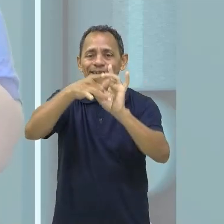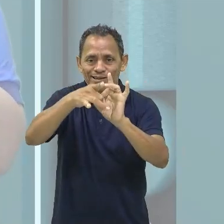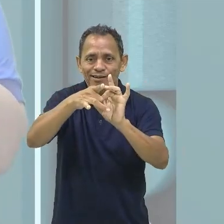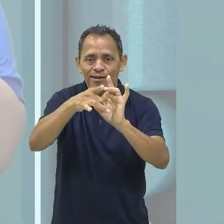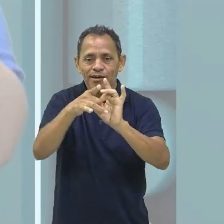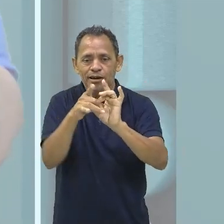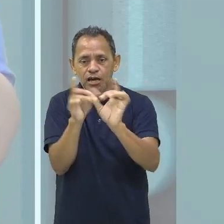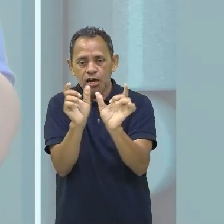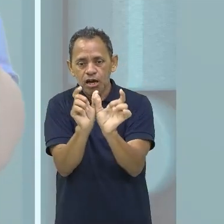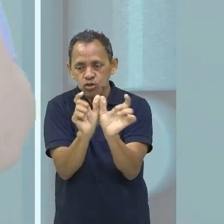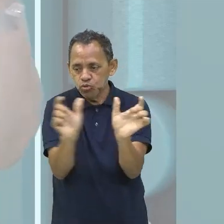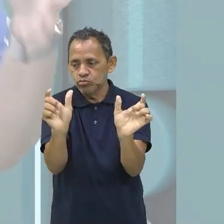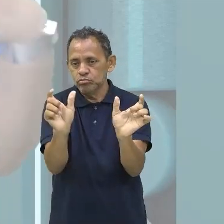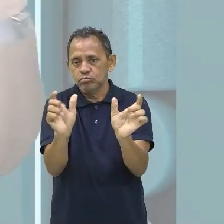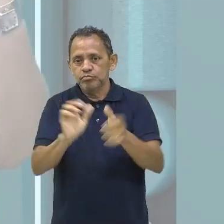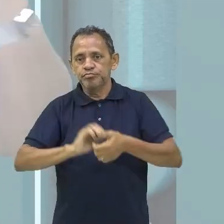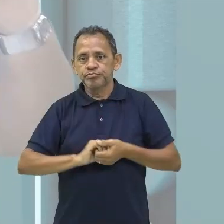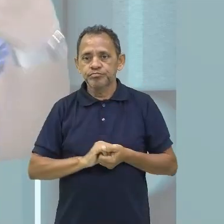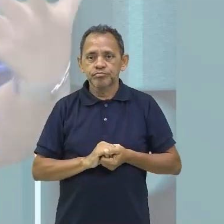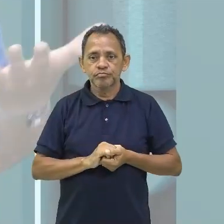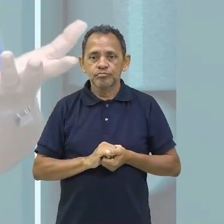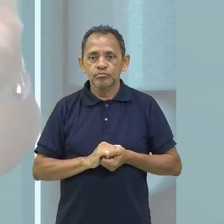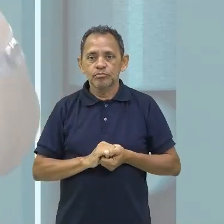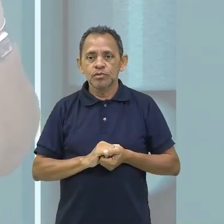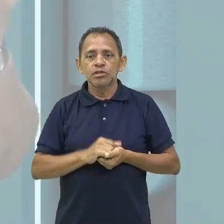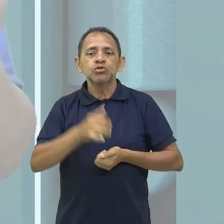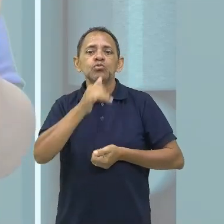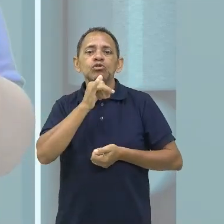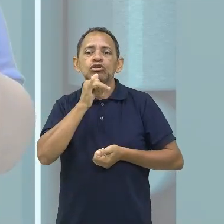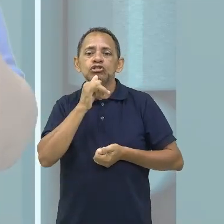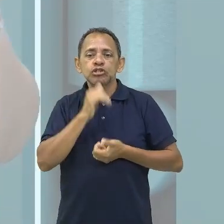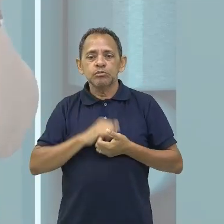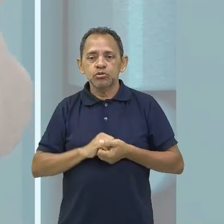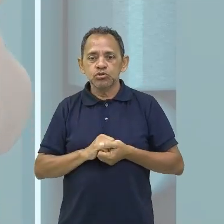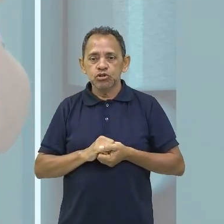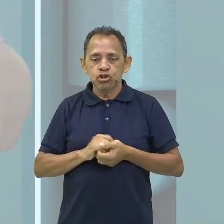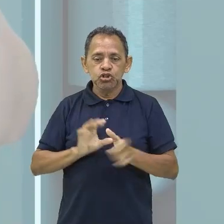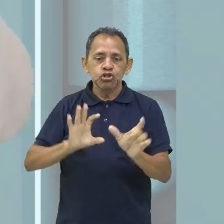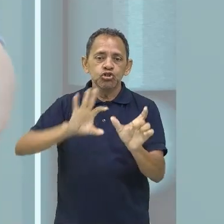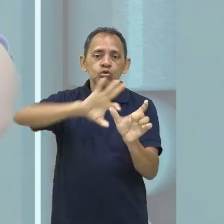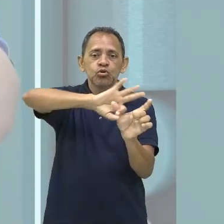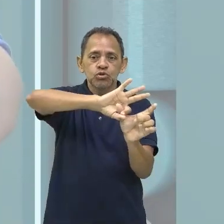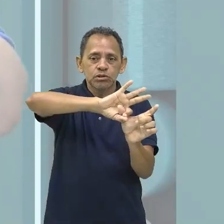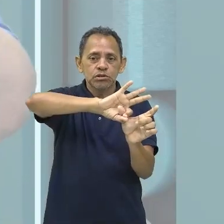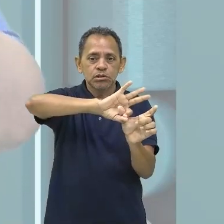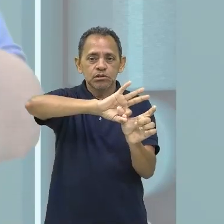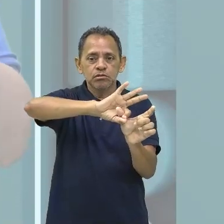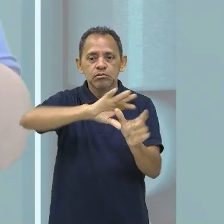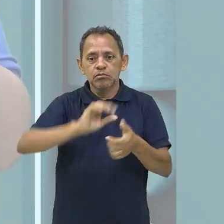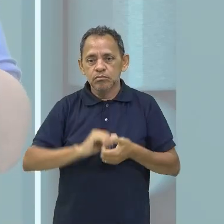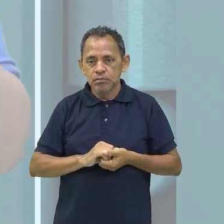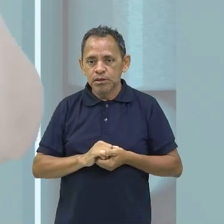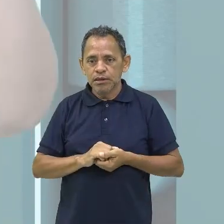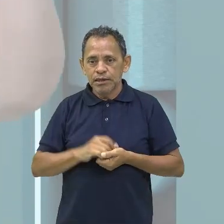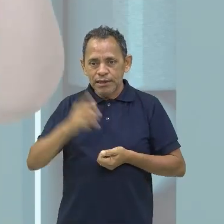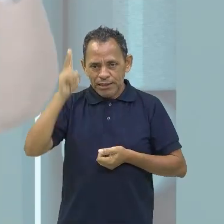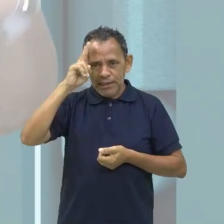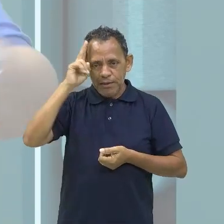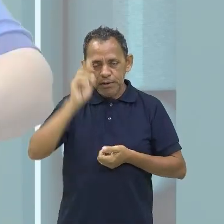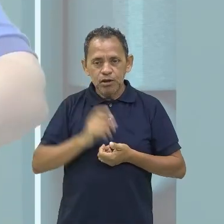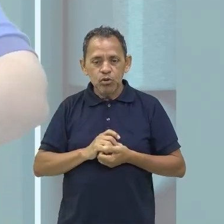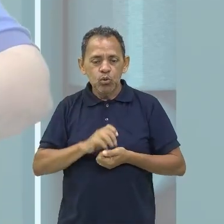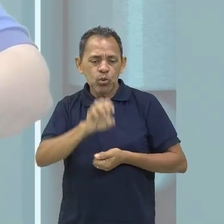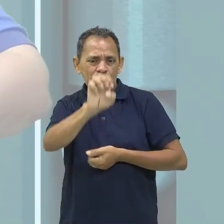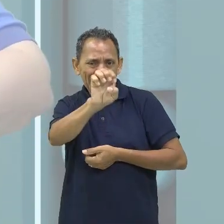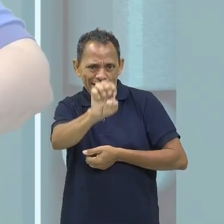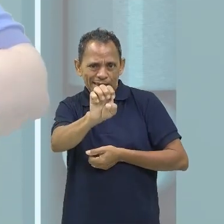períodos independentes, enfim. Então, são exemplos de conjunção, por exemplo, e, sabe aquele ezinho que não tem acento? Eu fui